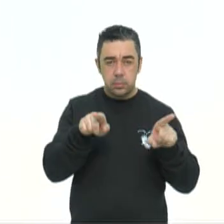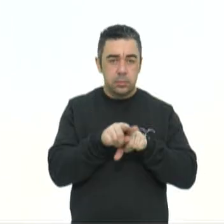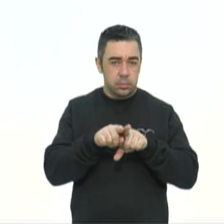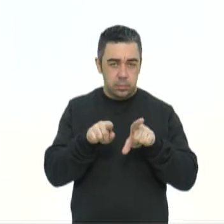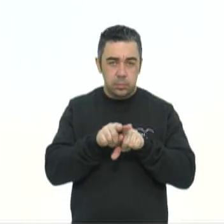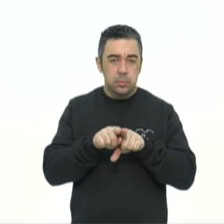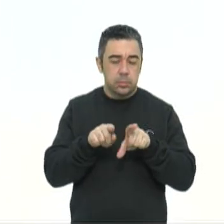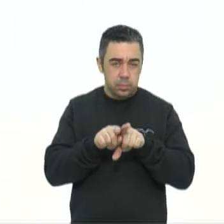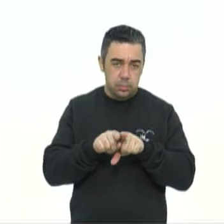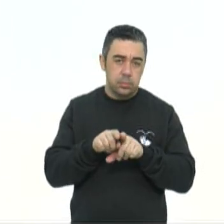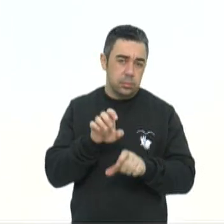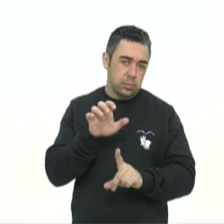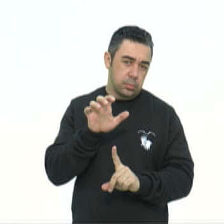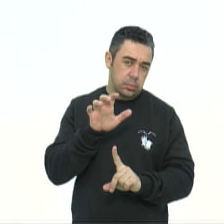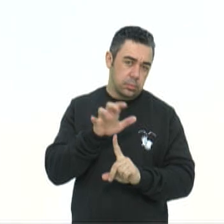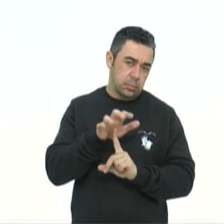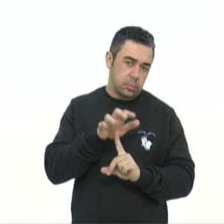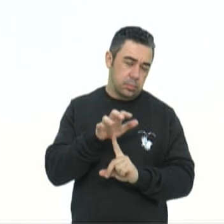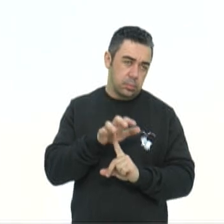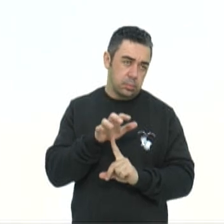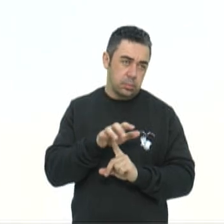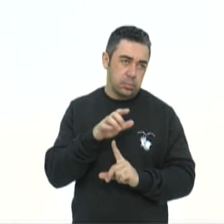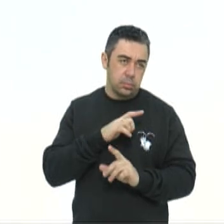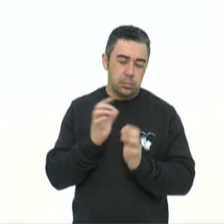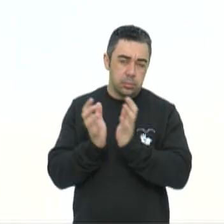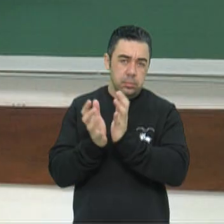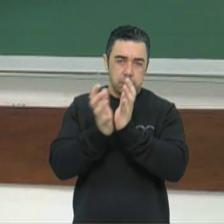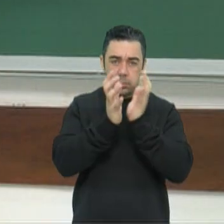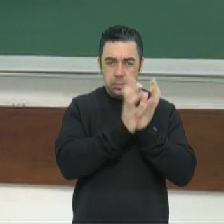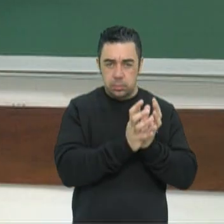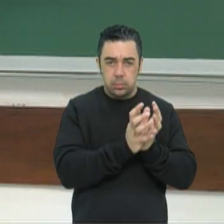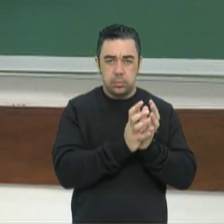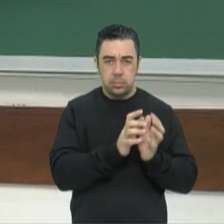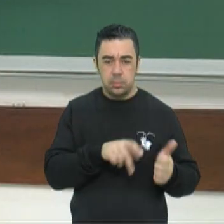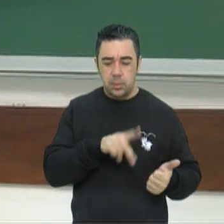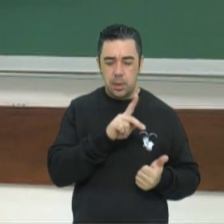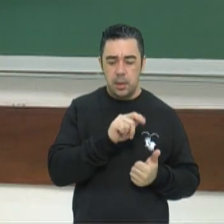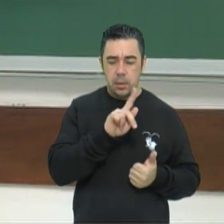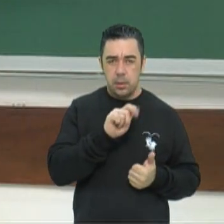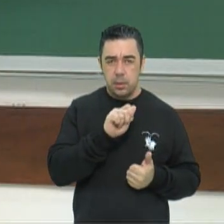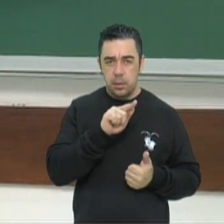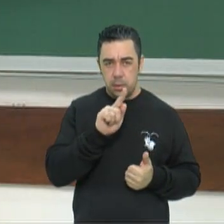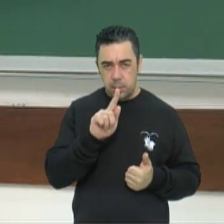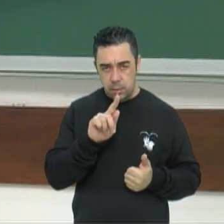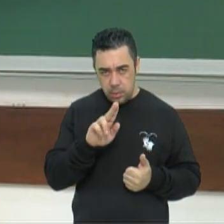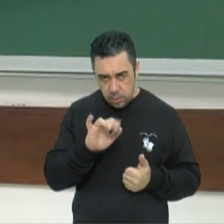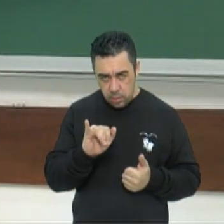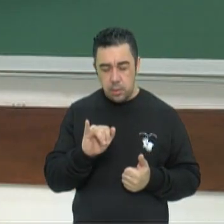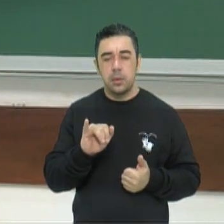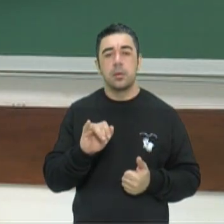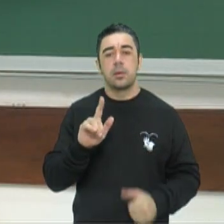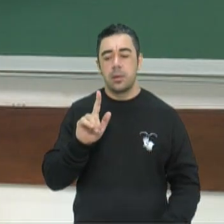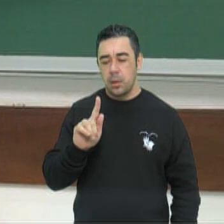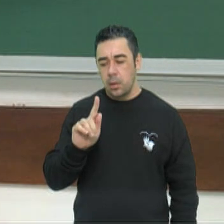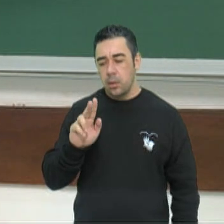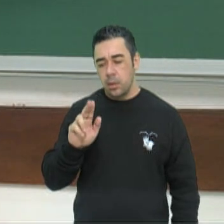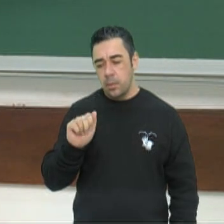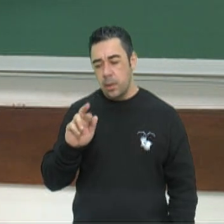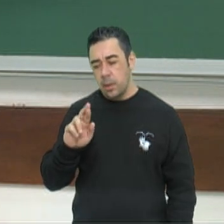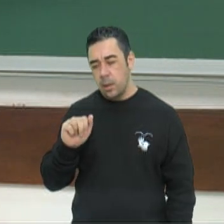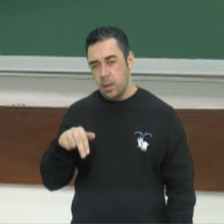do estado e temos aqui Caigangue, Guarani dividindo territórios, certo? Então temos